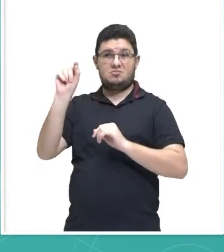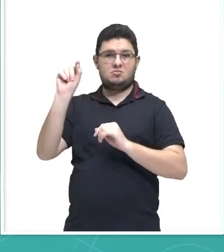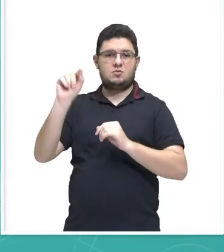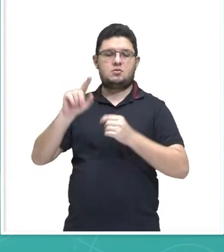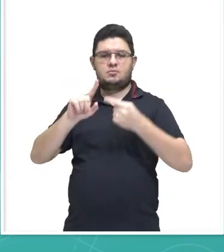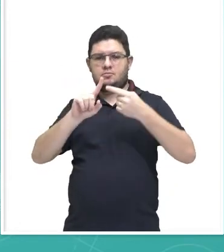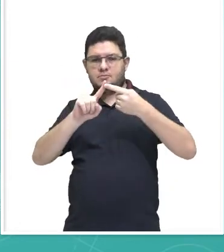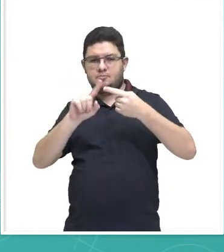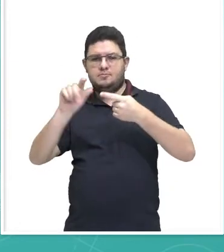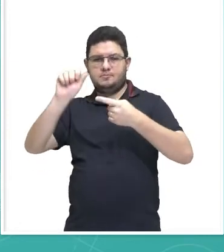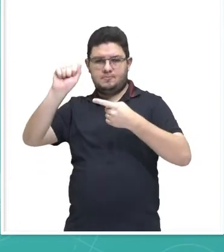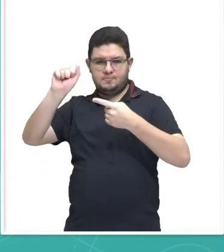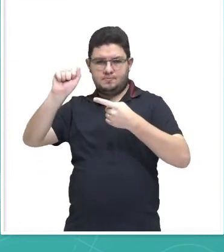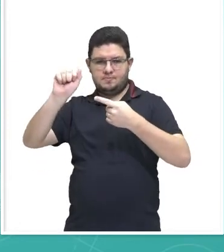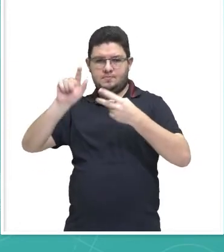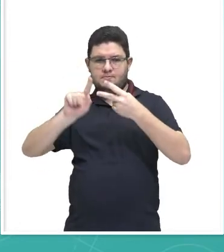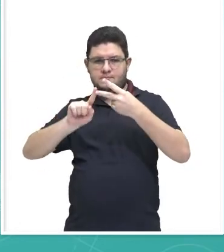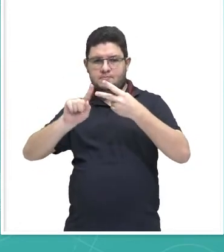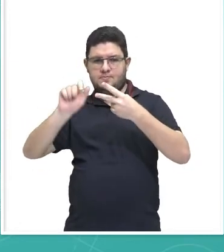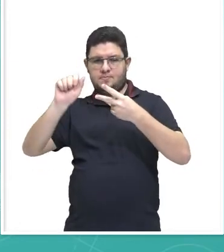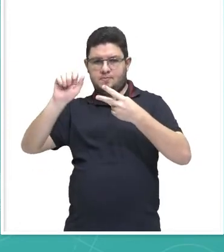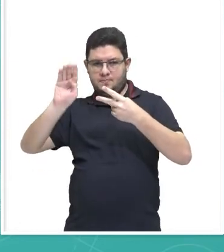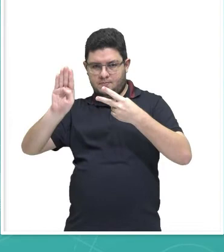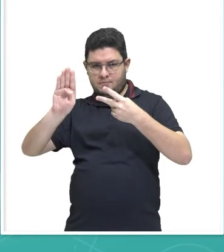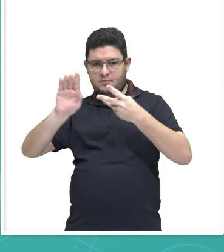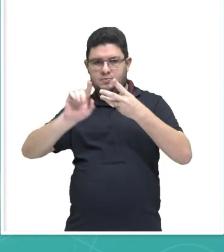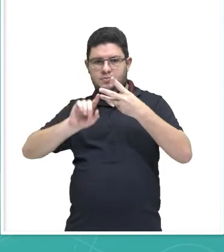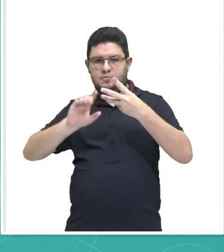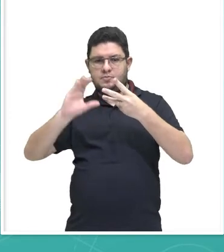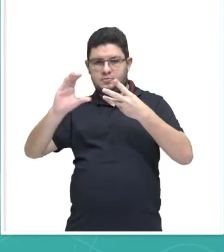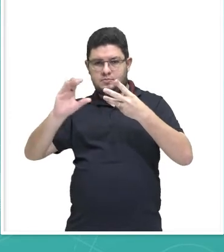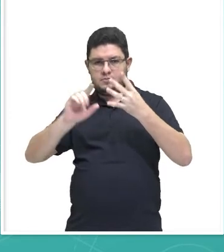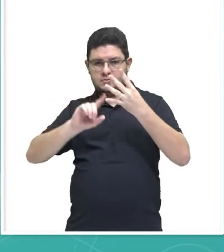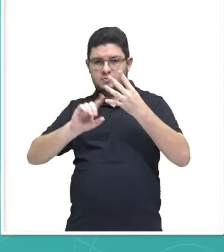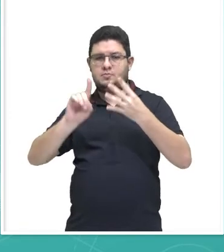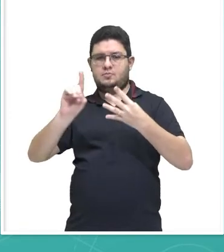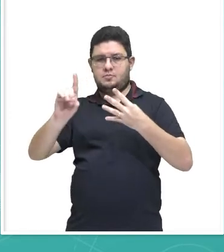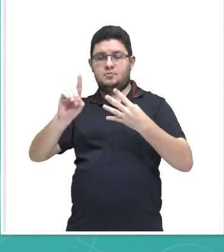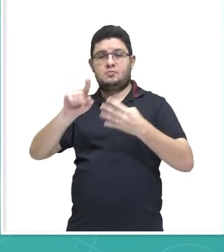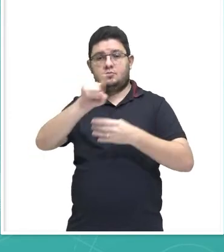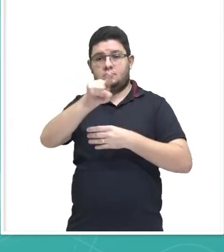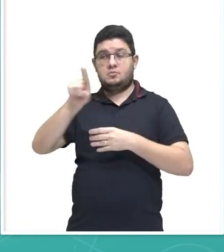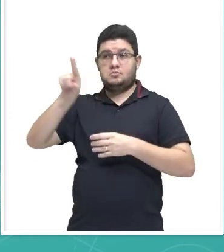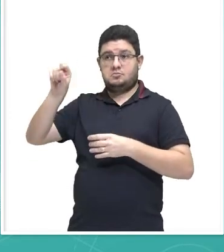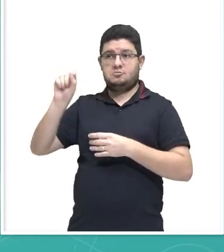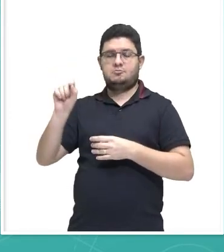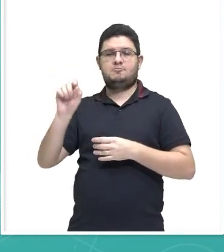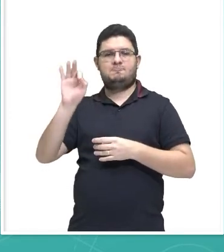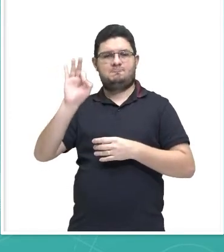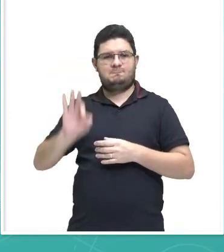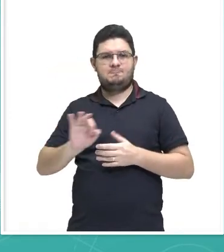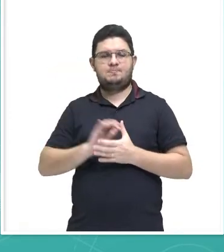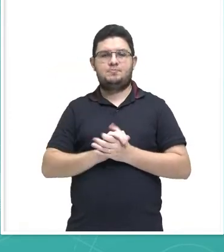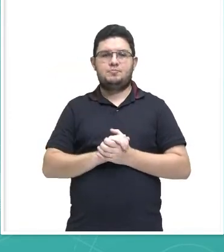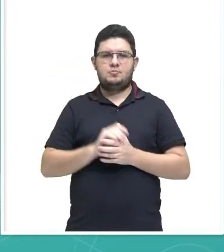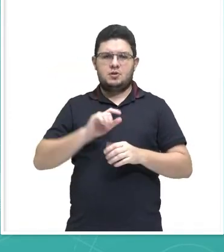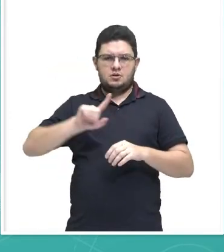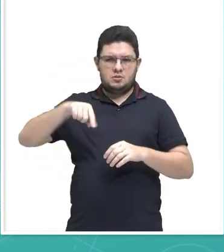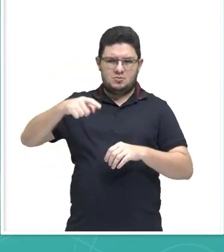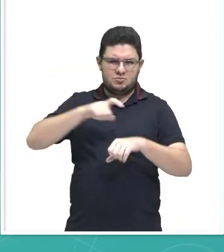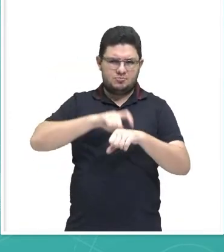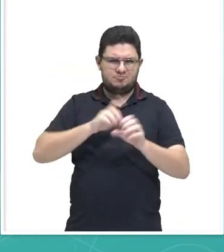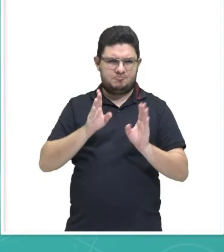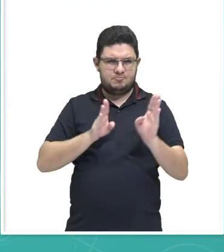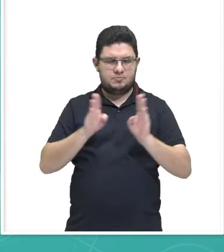jogo. Pam, pam, pam. Nós temos aí 4 alternativas, verifiquem qual é a correta, certo? Daqui a pouquinho a gente volta